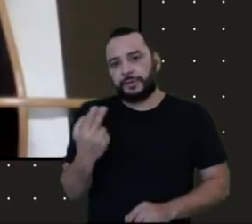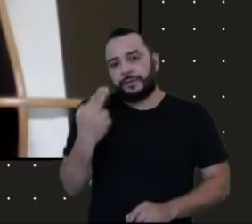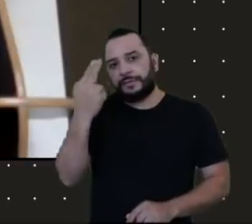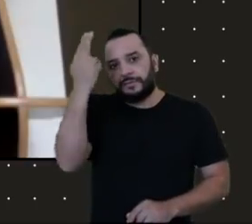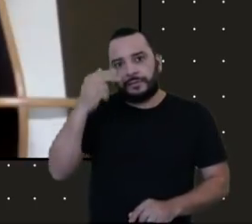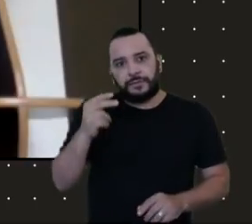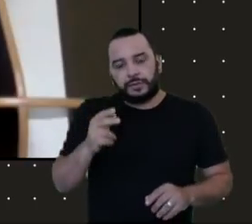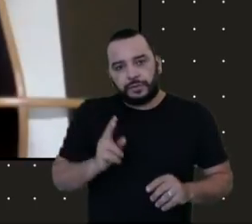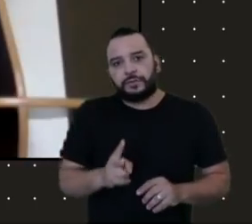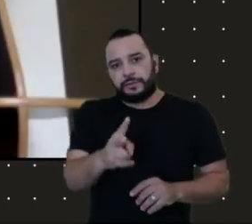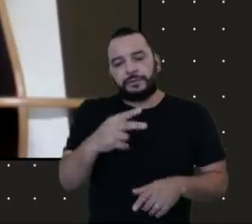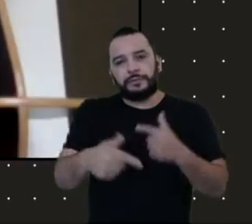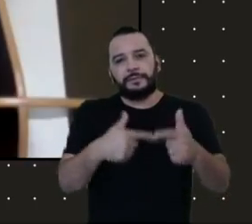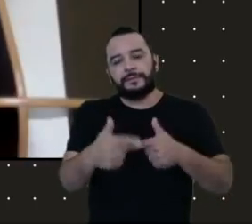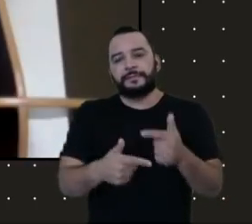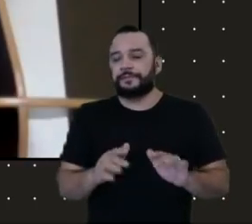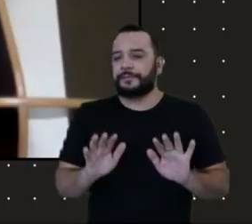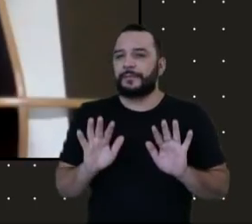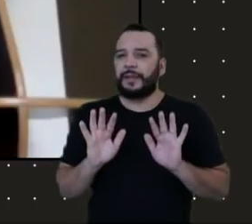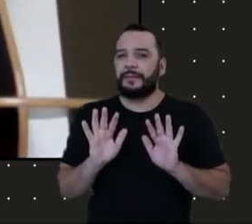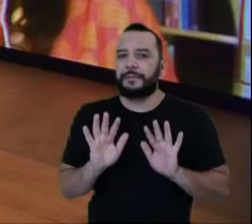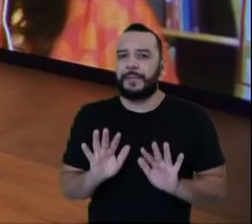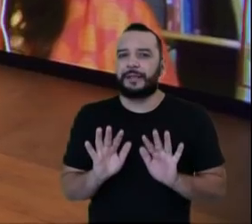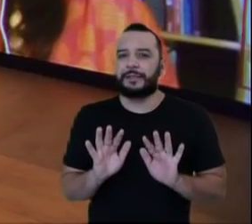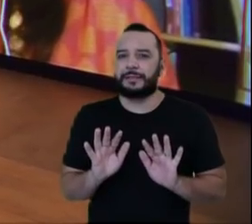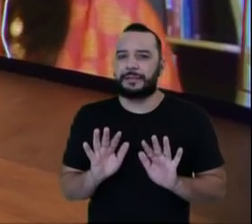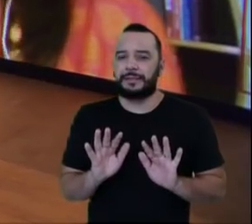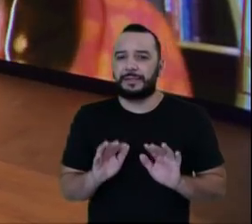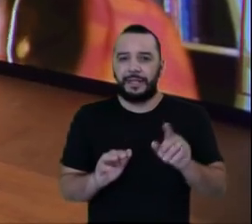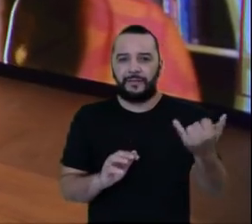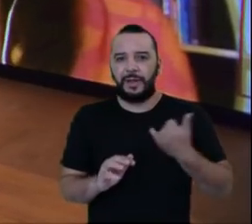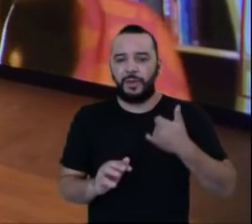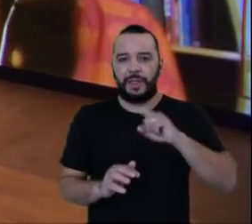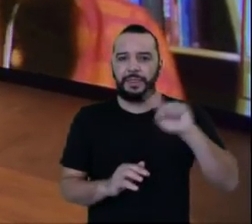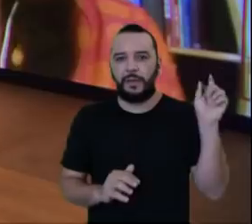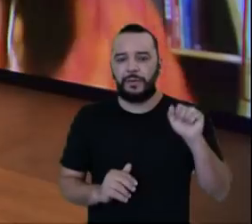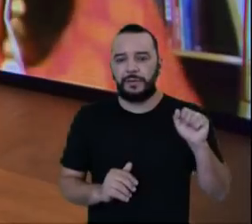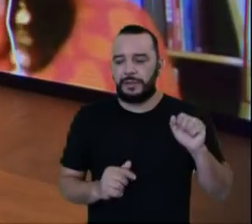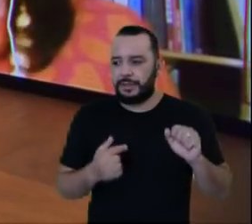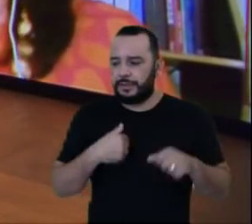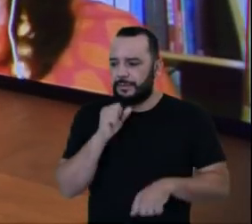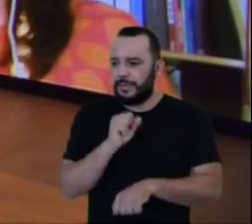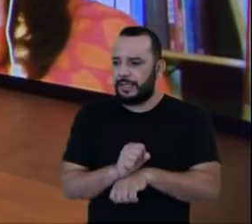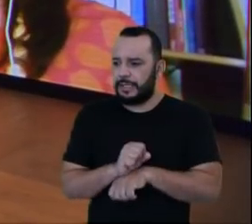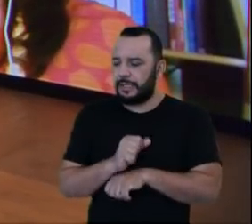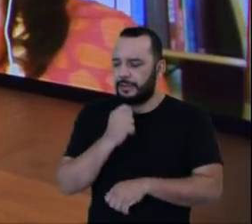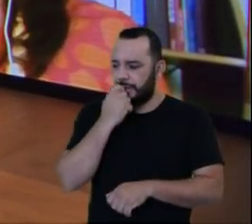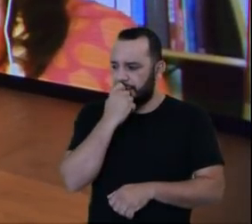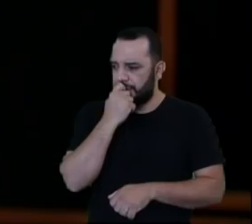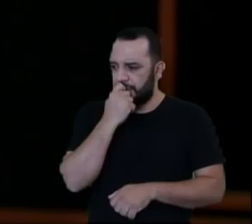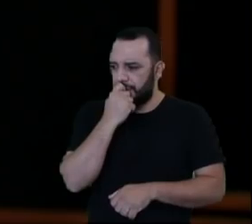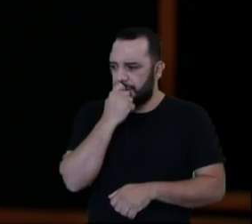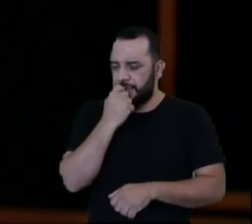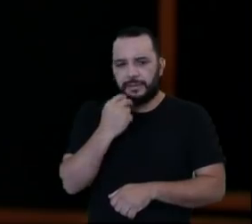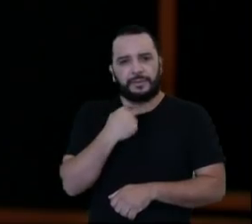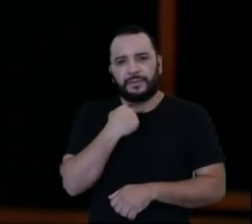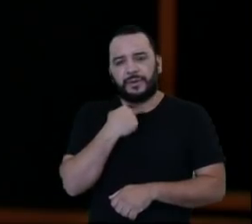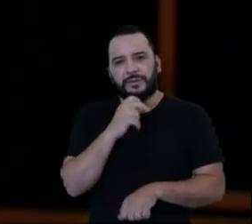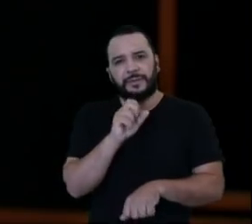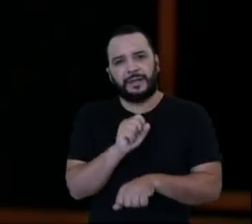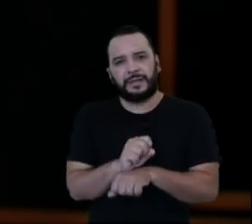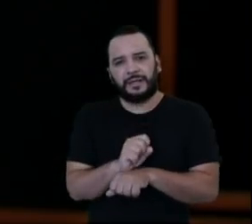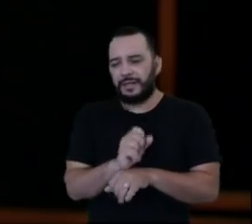autorizações, da família da Clarice e da família do Fernando. eu comecei a fazer essa adaptação e tal, né?